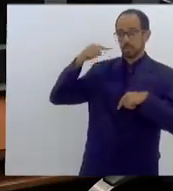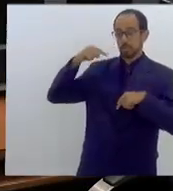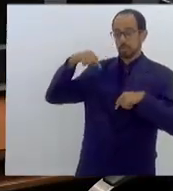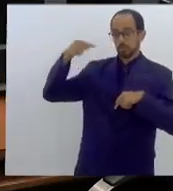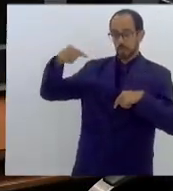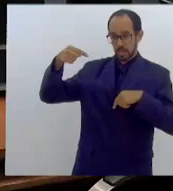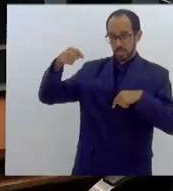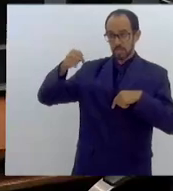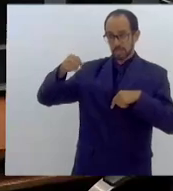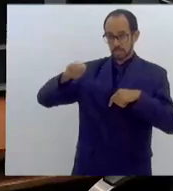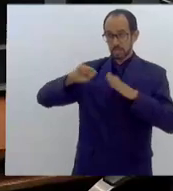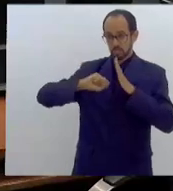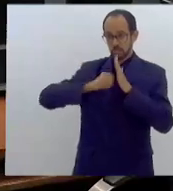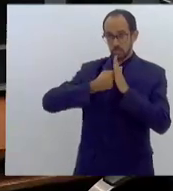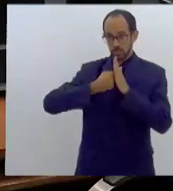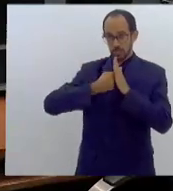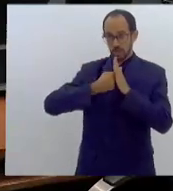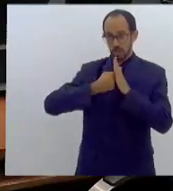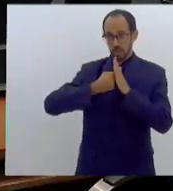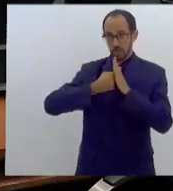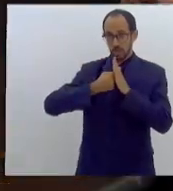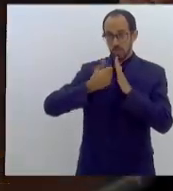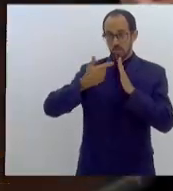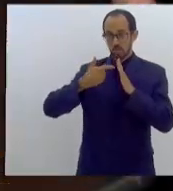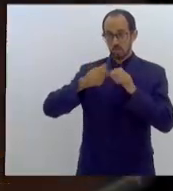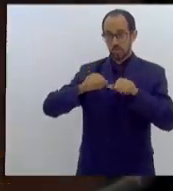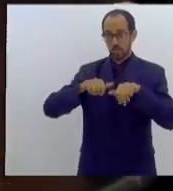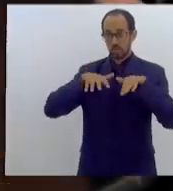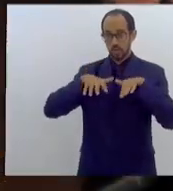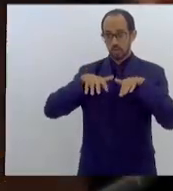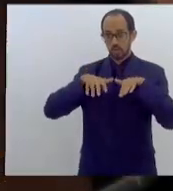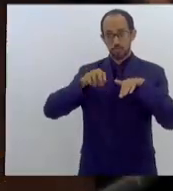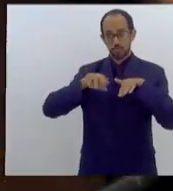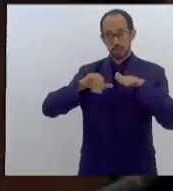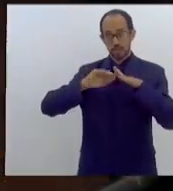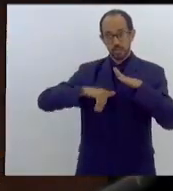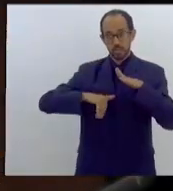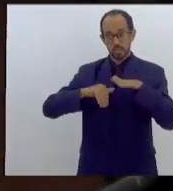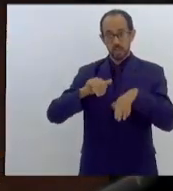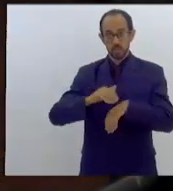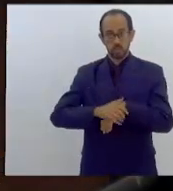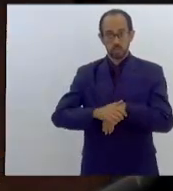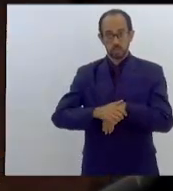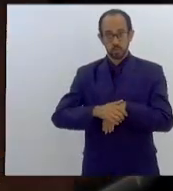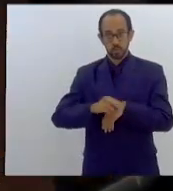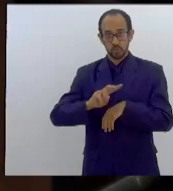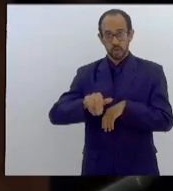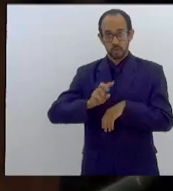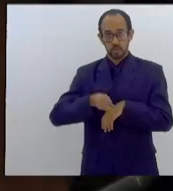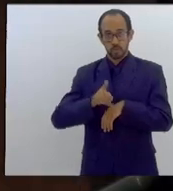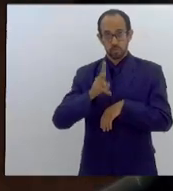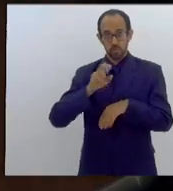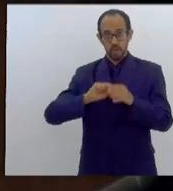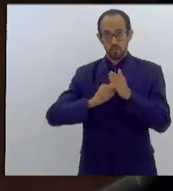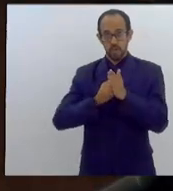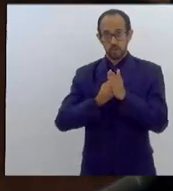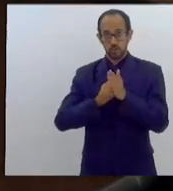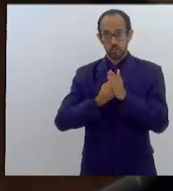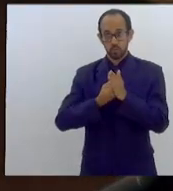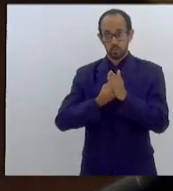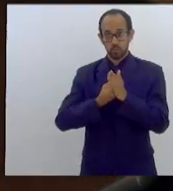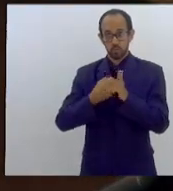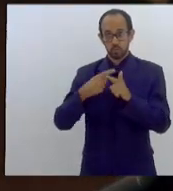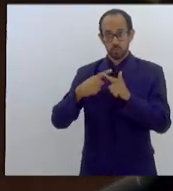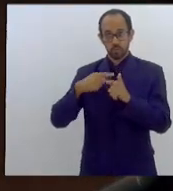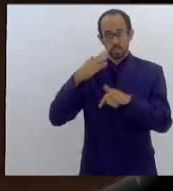vetos vierem à pauta e não tiverem quórum, eles vão ser derrubados. Significa, vão ser mantidos. Porque a gente sabe que